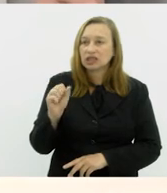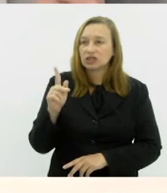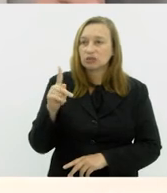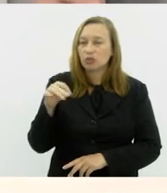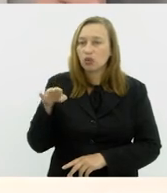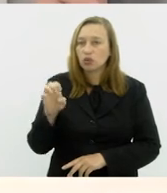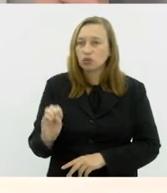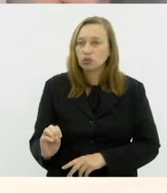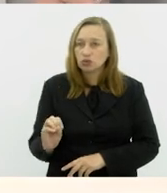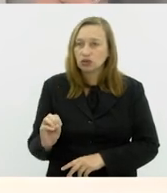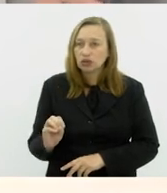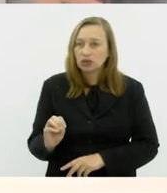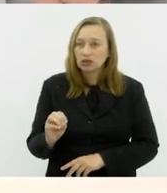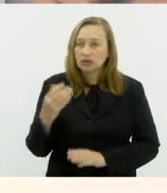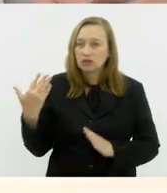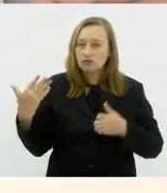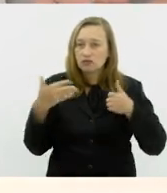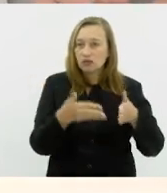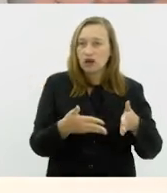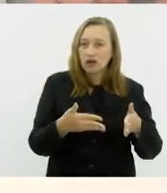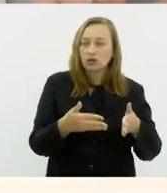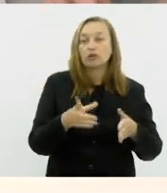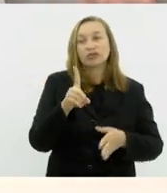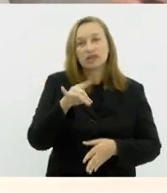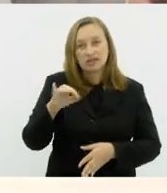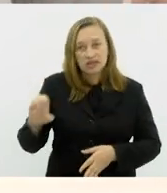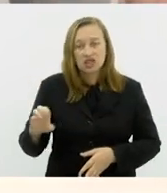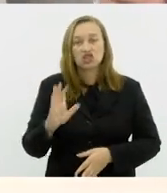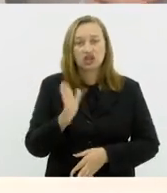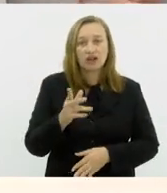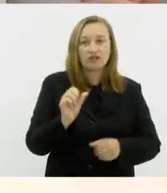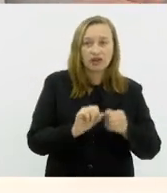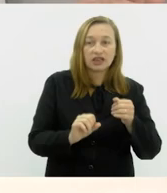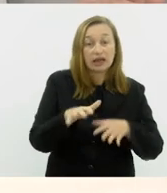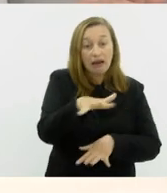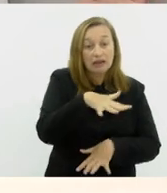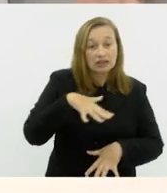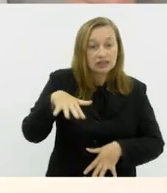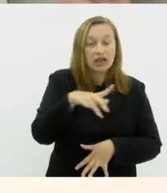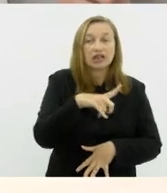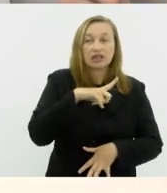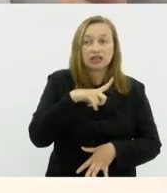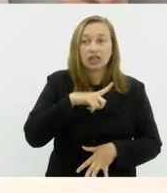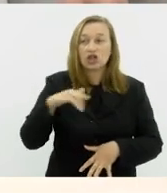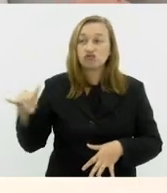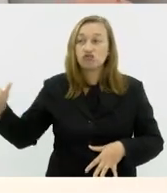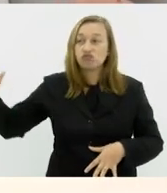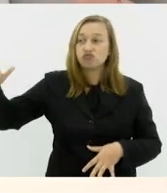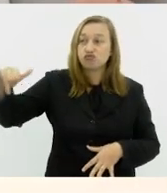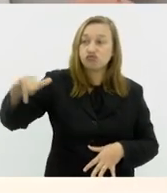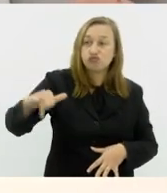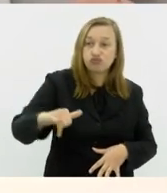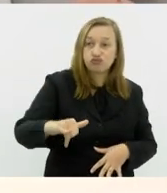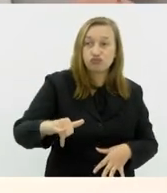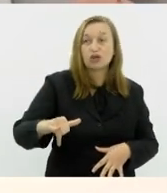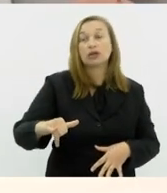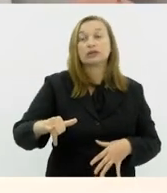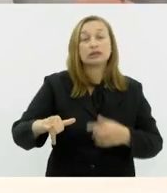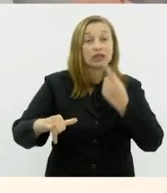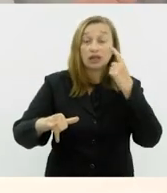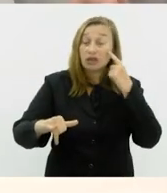Carenó, como o DSEA já faz para aquelas áreas onde tem aeroportos, que aí tem que ser realmente